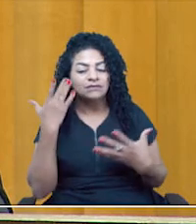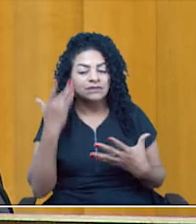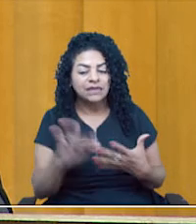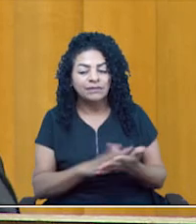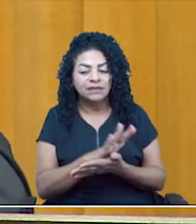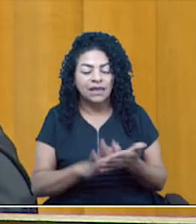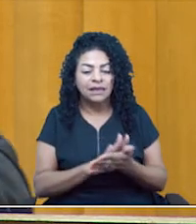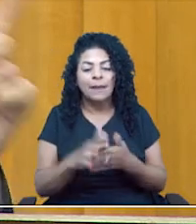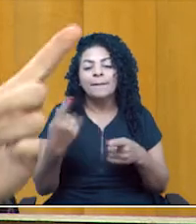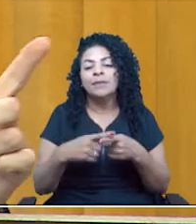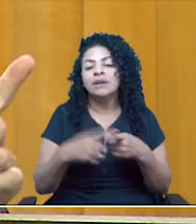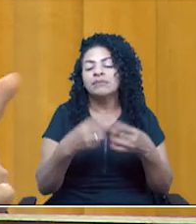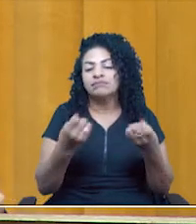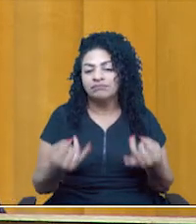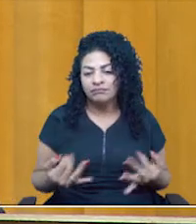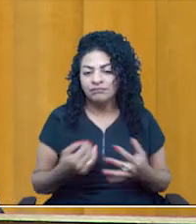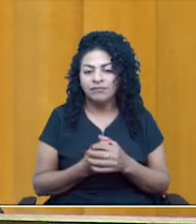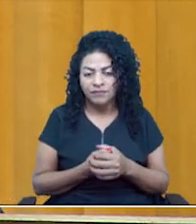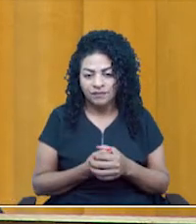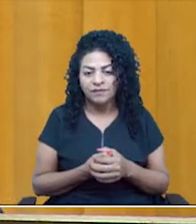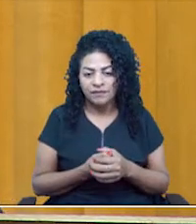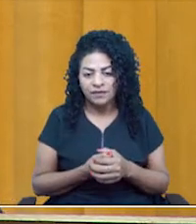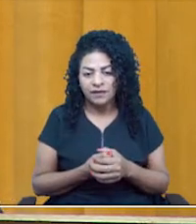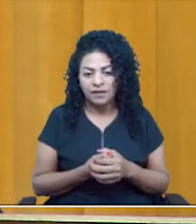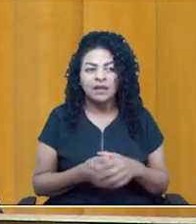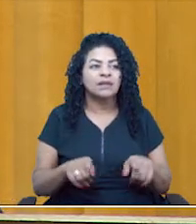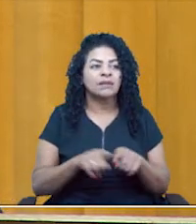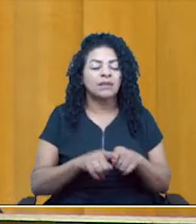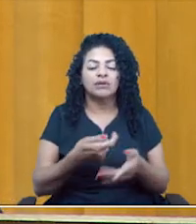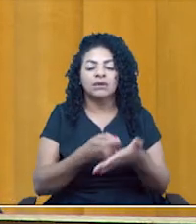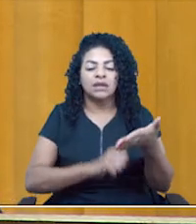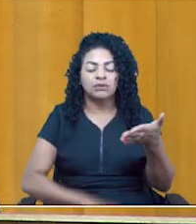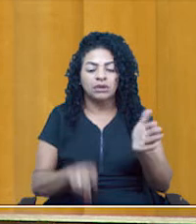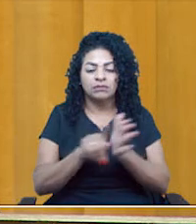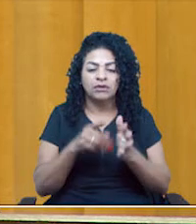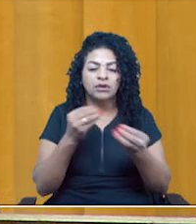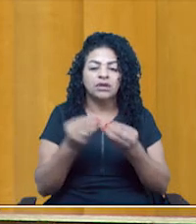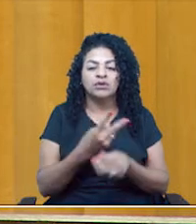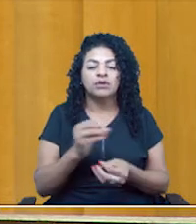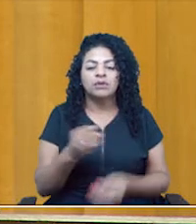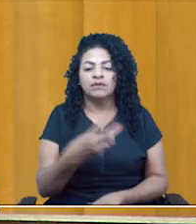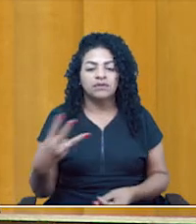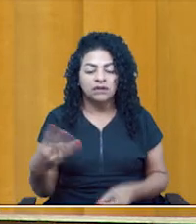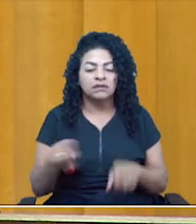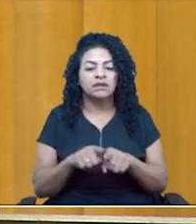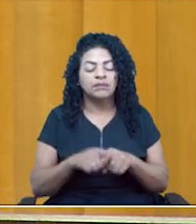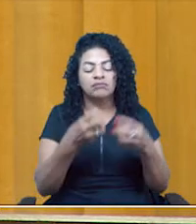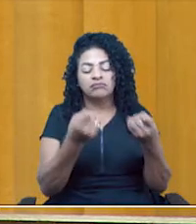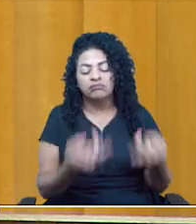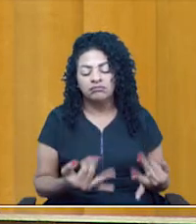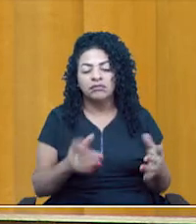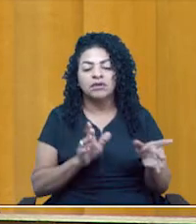isso porque existe um outro relatório, que é o segundo censo do Poder Judiciário em 2023, que diz, entre outras coisas, que